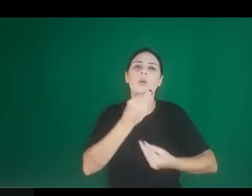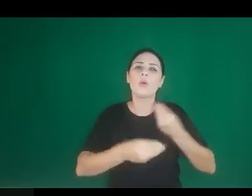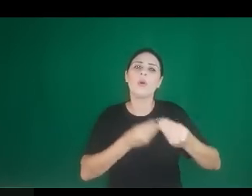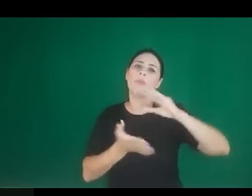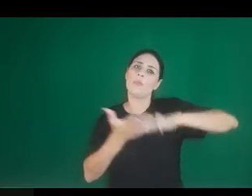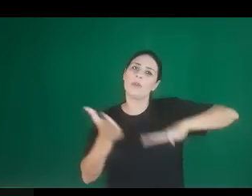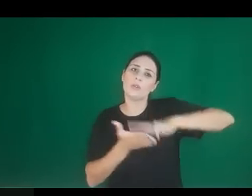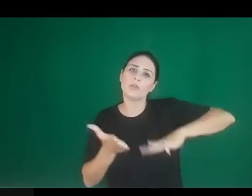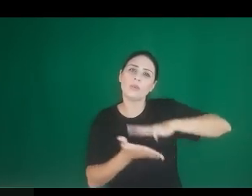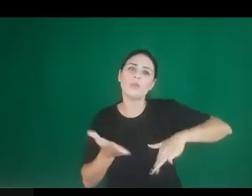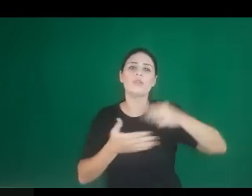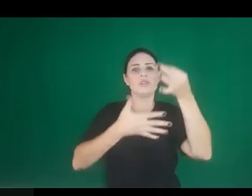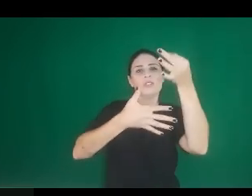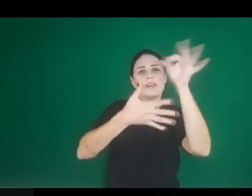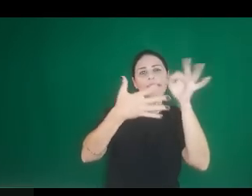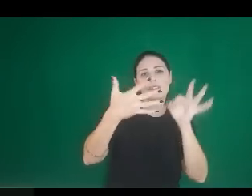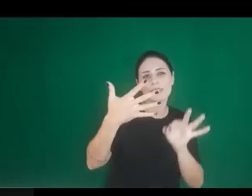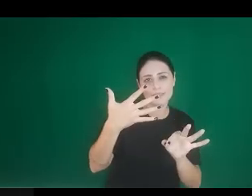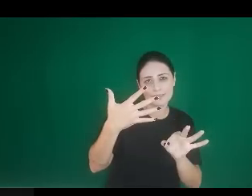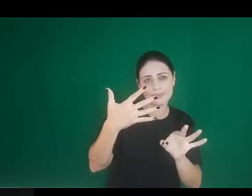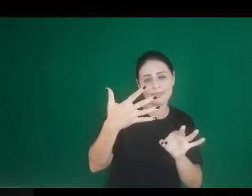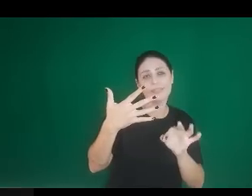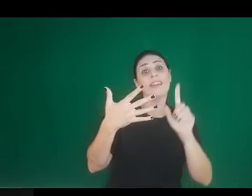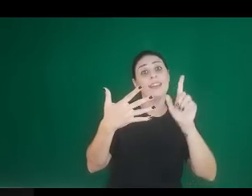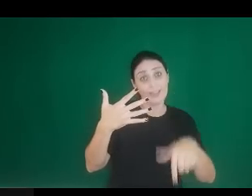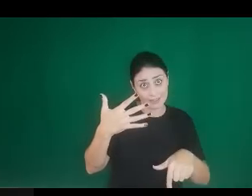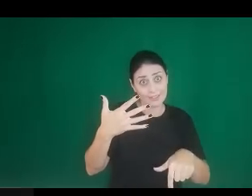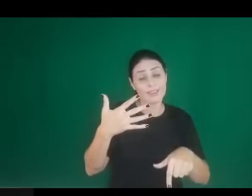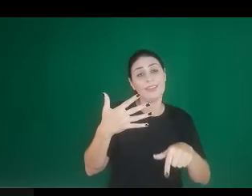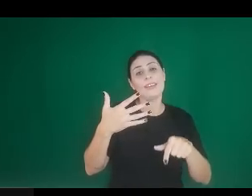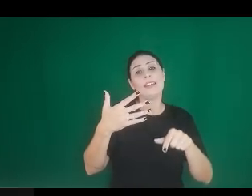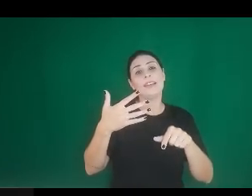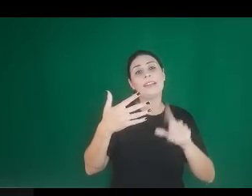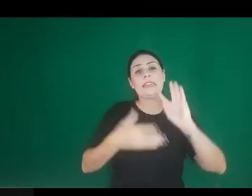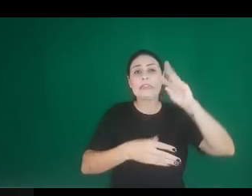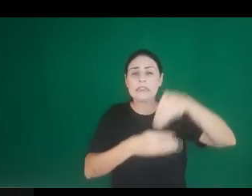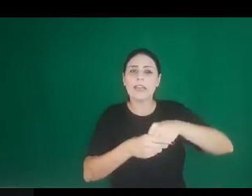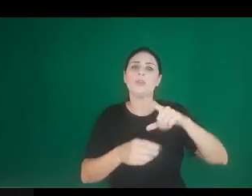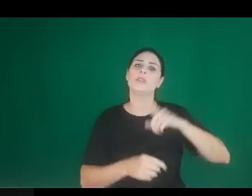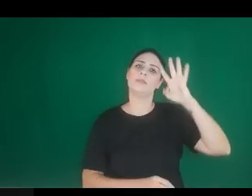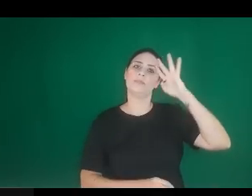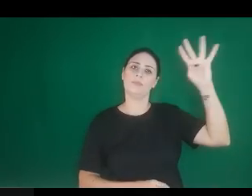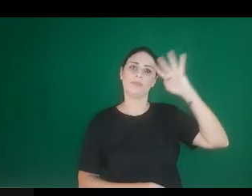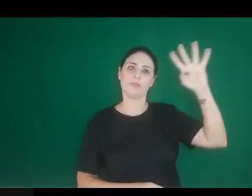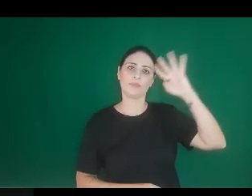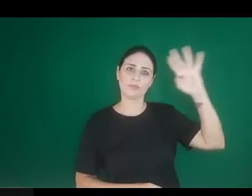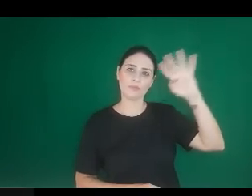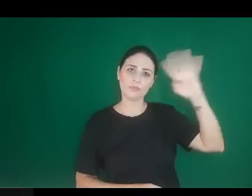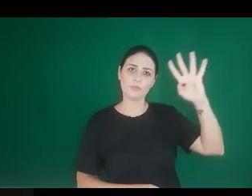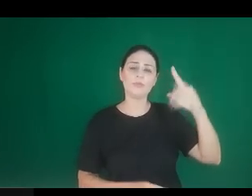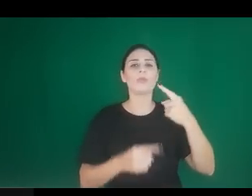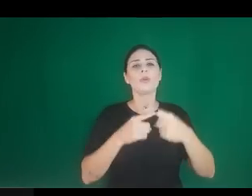sobre encaminhamento metodológico, sobre avaliação, e aí sim é que entra a